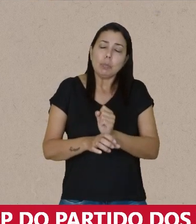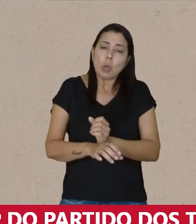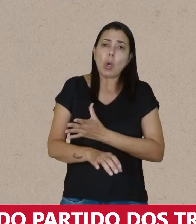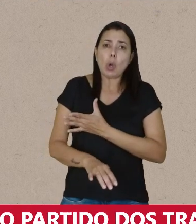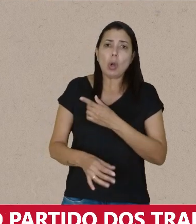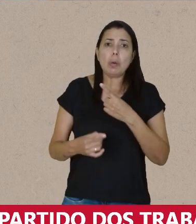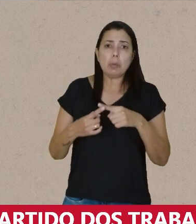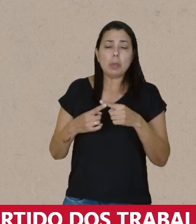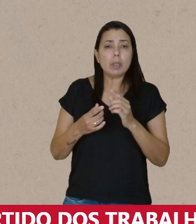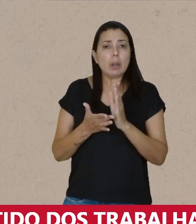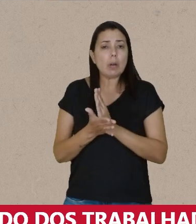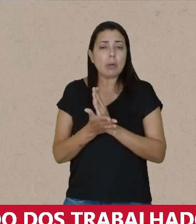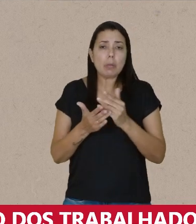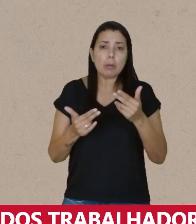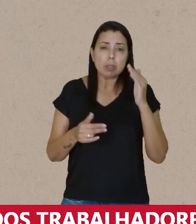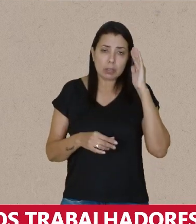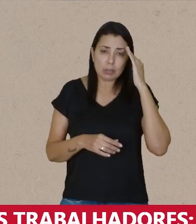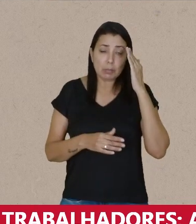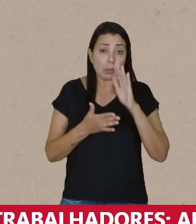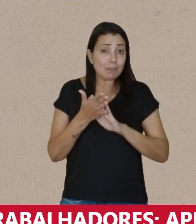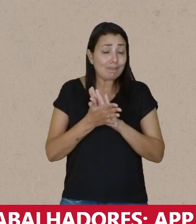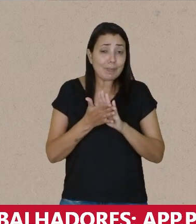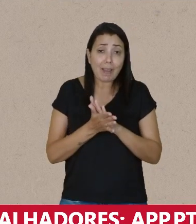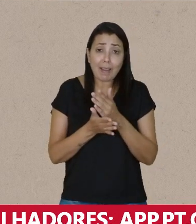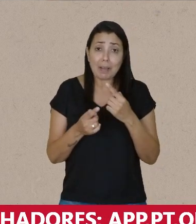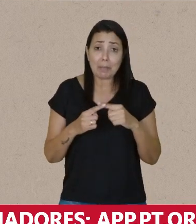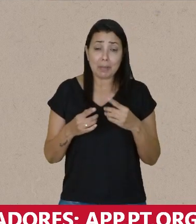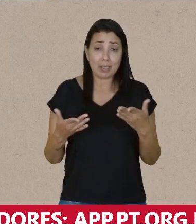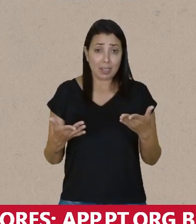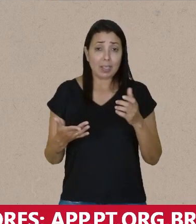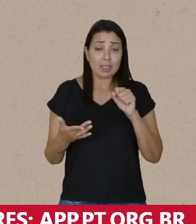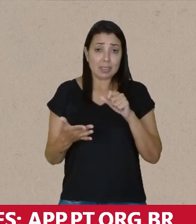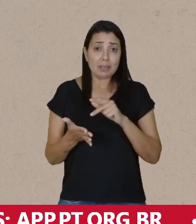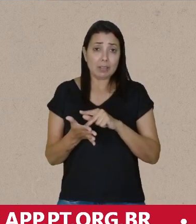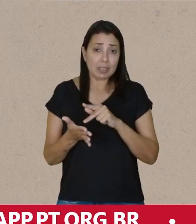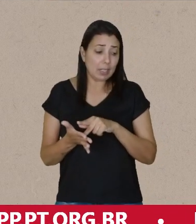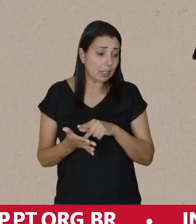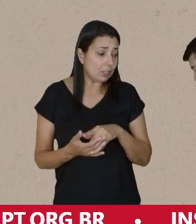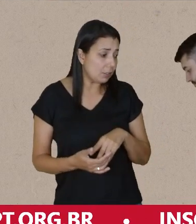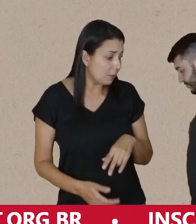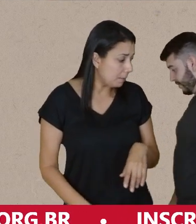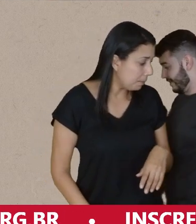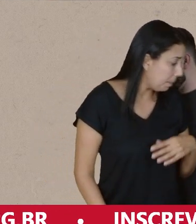porque é algo que é incompreensível, né? Então, é muito grave